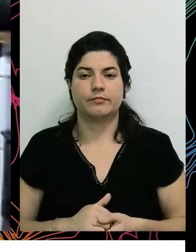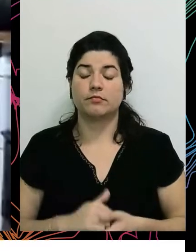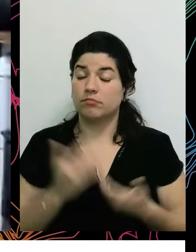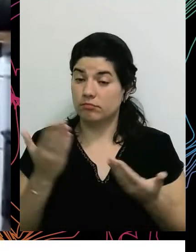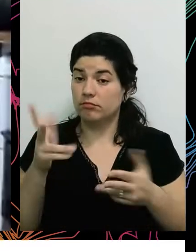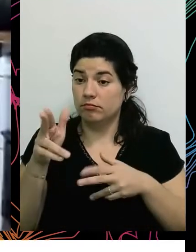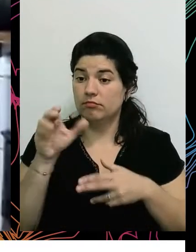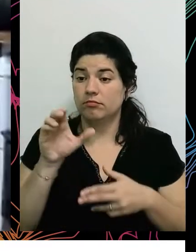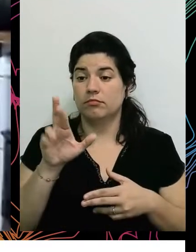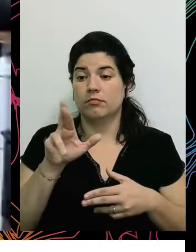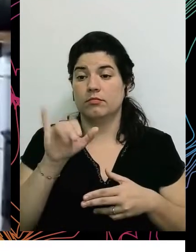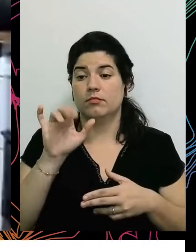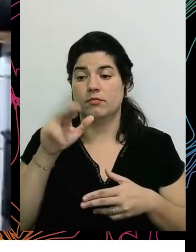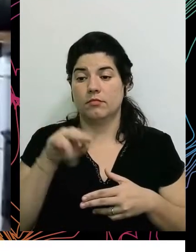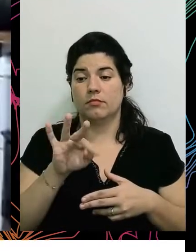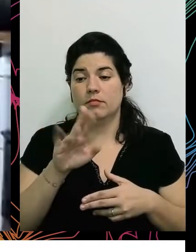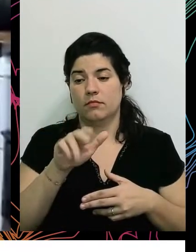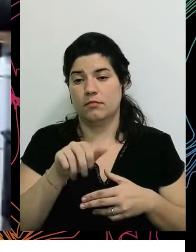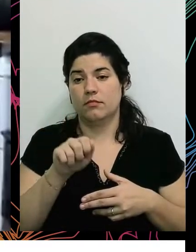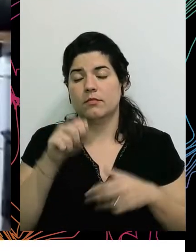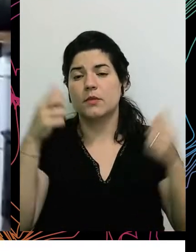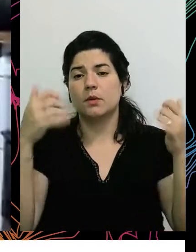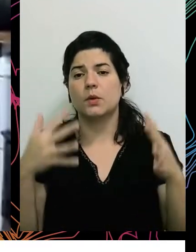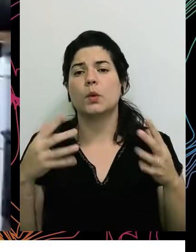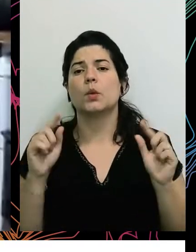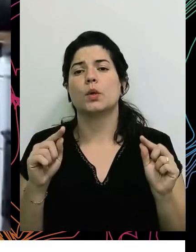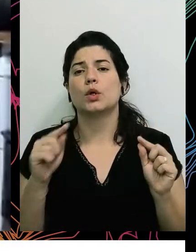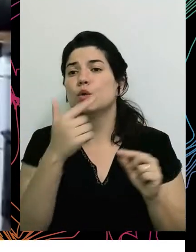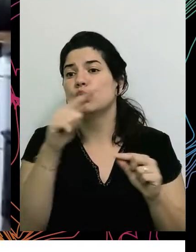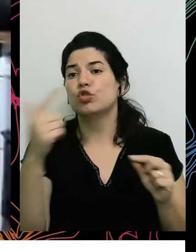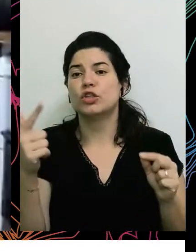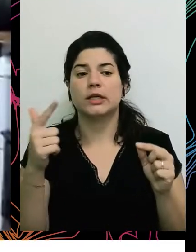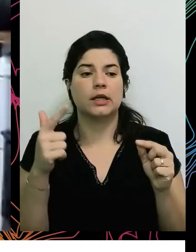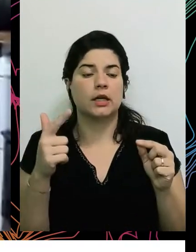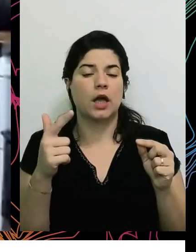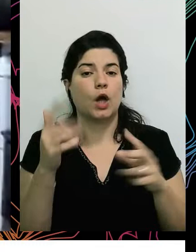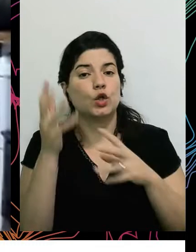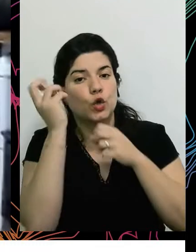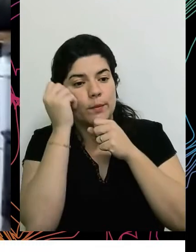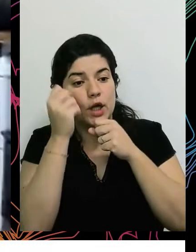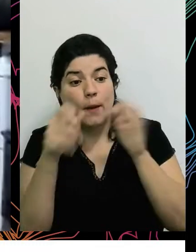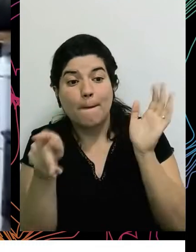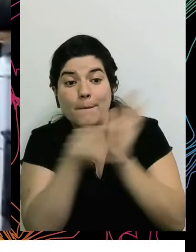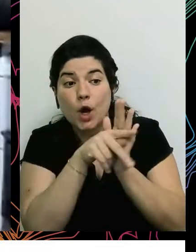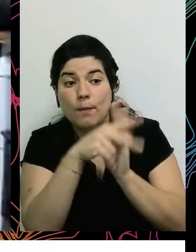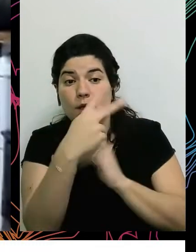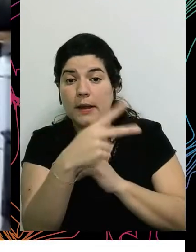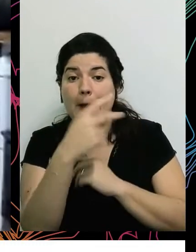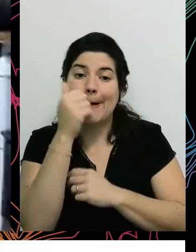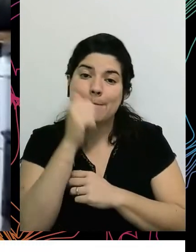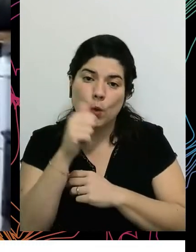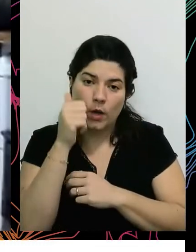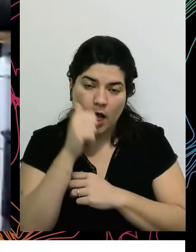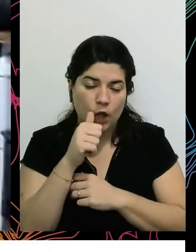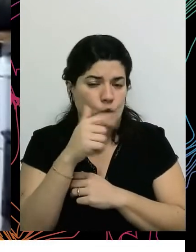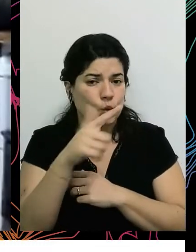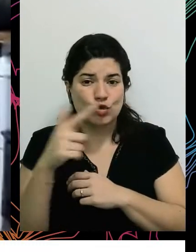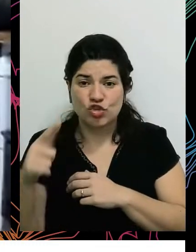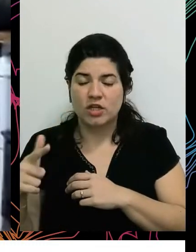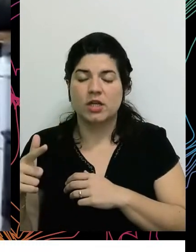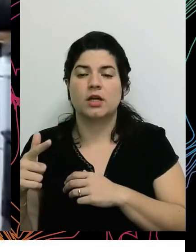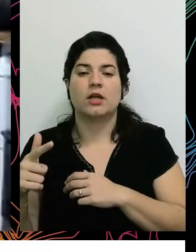mencionou anteriormente, não havia camarote específico para mulheres, não